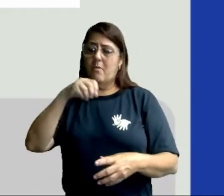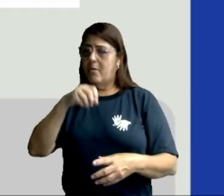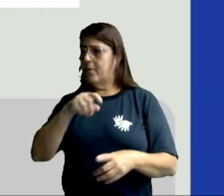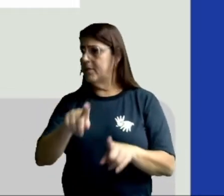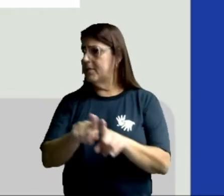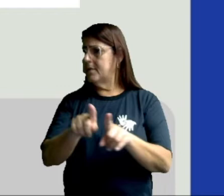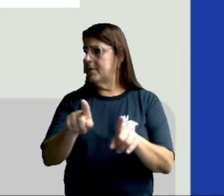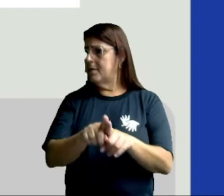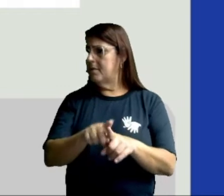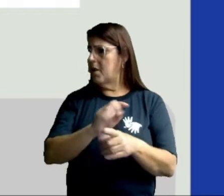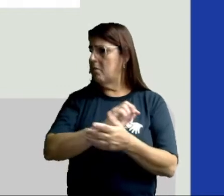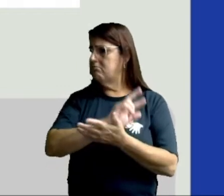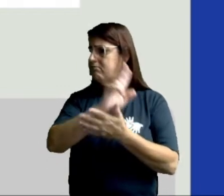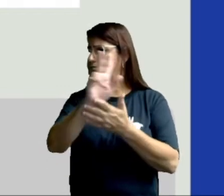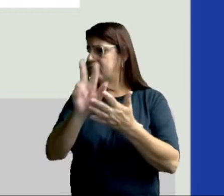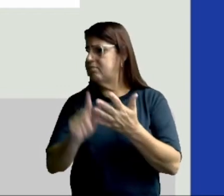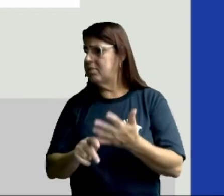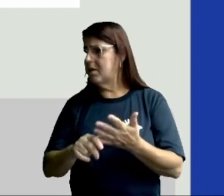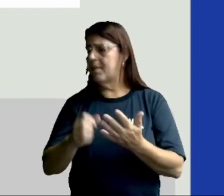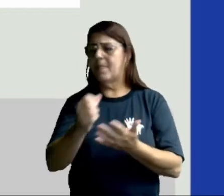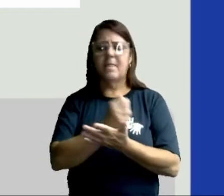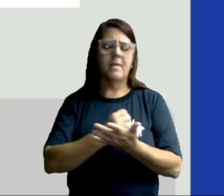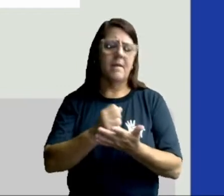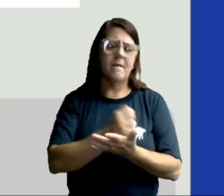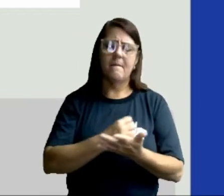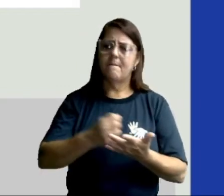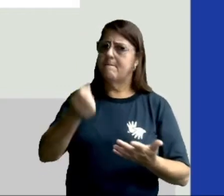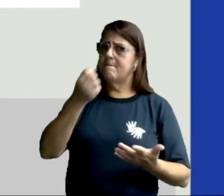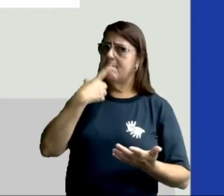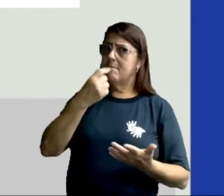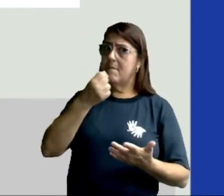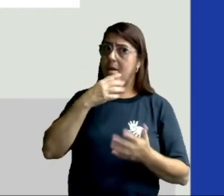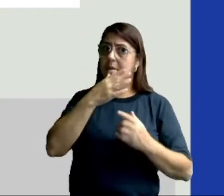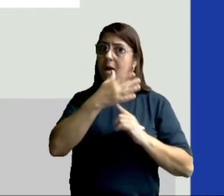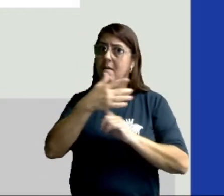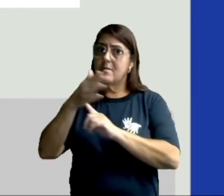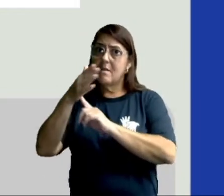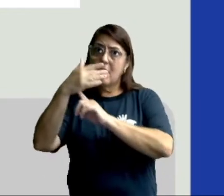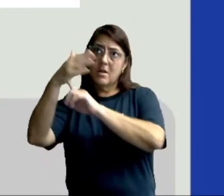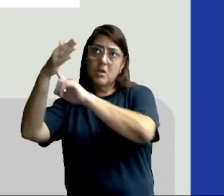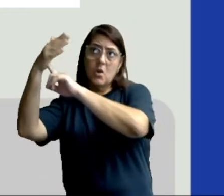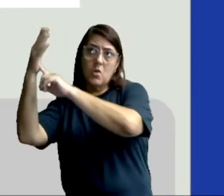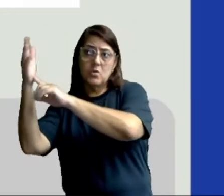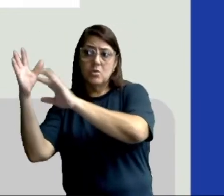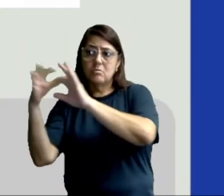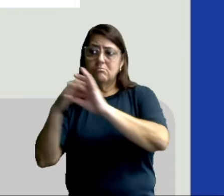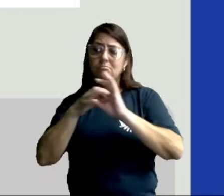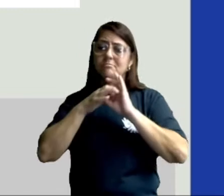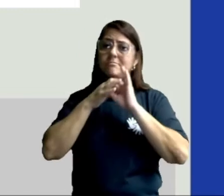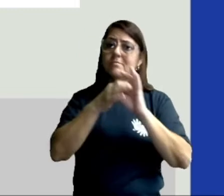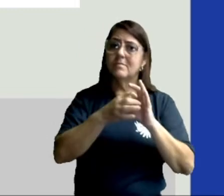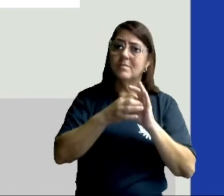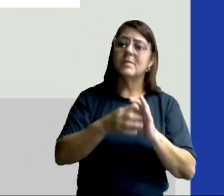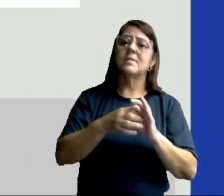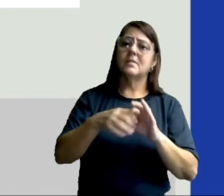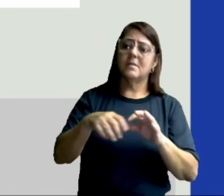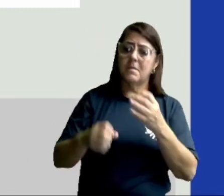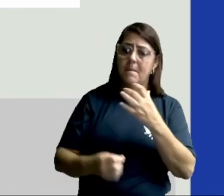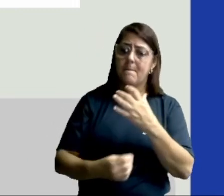equipamentos domésticos, medicamentos também, ou seja, a tecnologia ela também vai estar associada